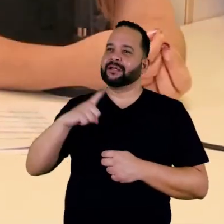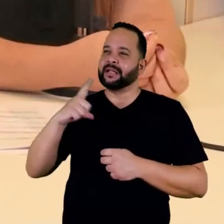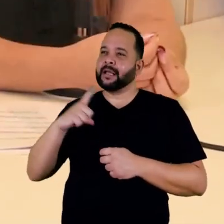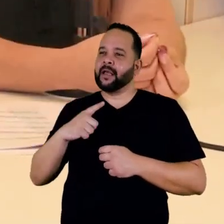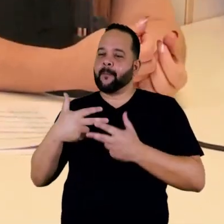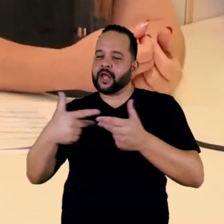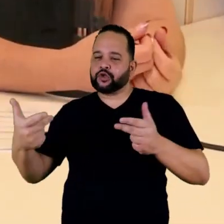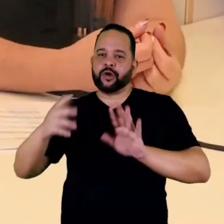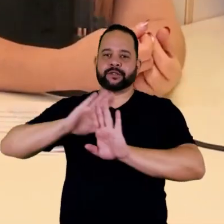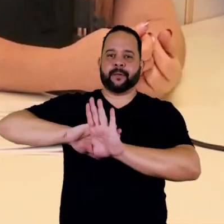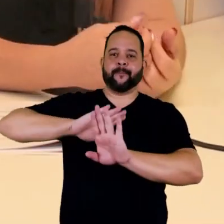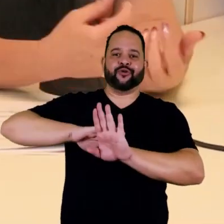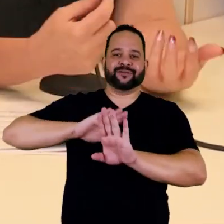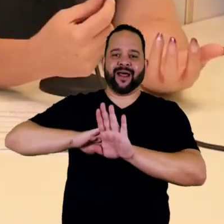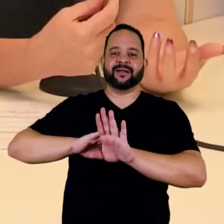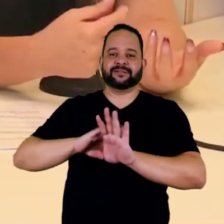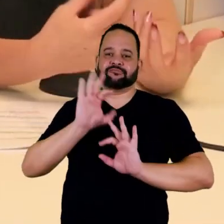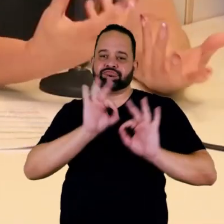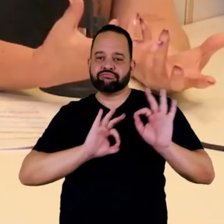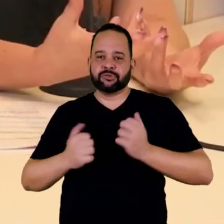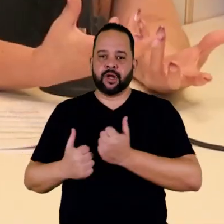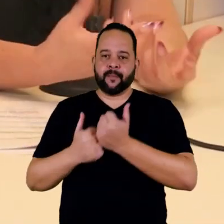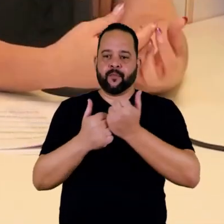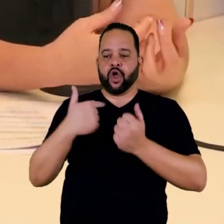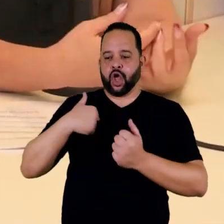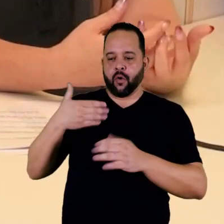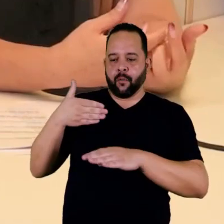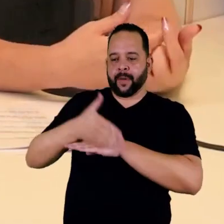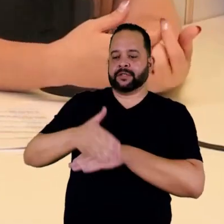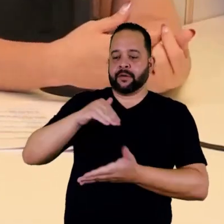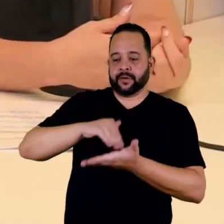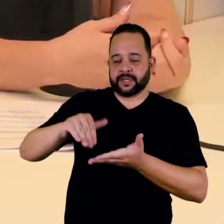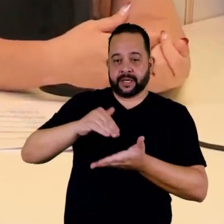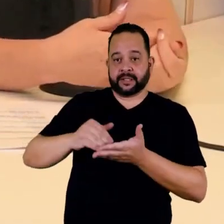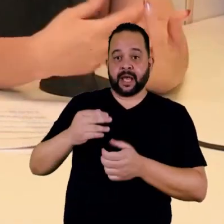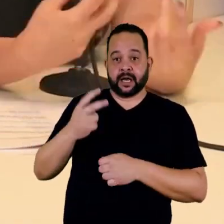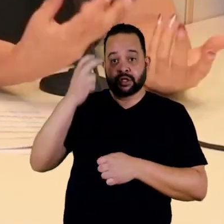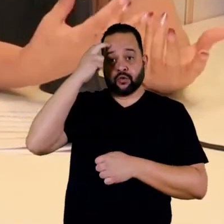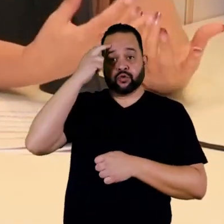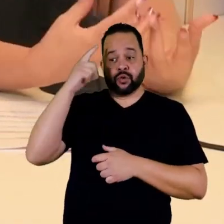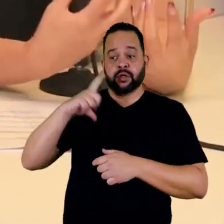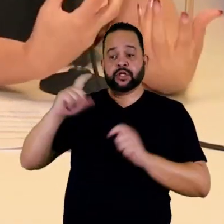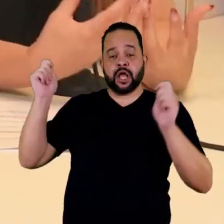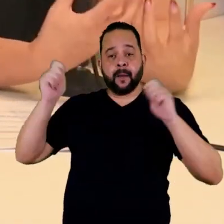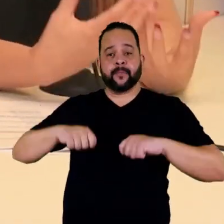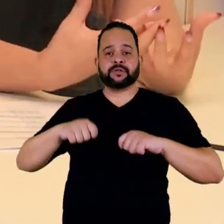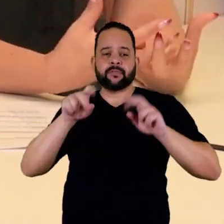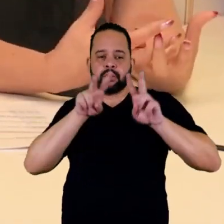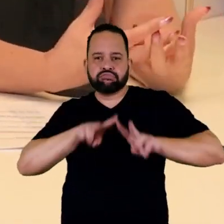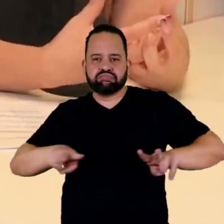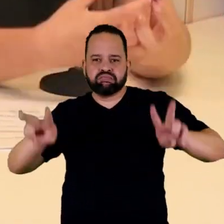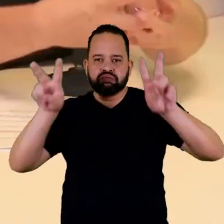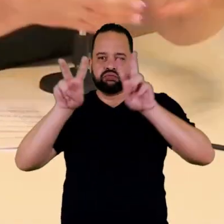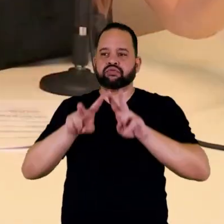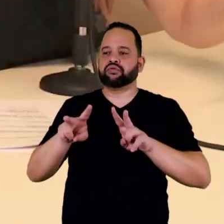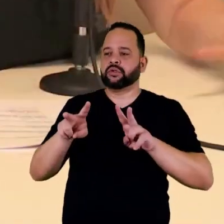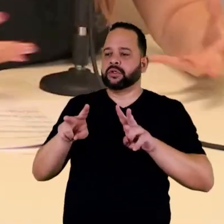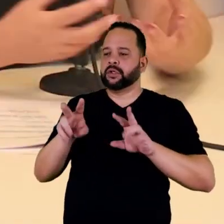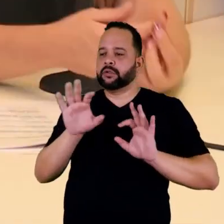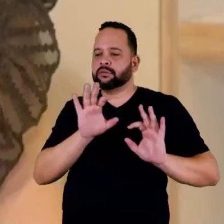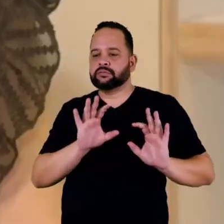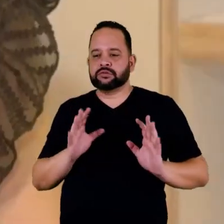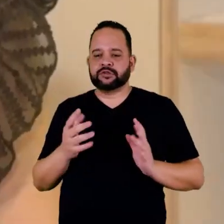do que isso né ser secretária eu né ser secretária da cultura do Estado de São Paulo me dá a possibilidade de um olhar para um